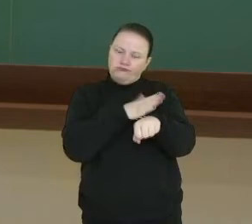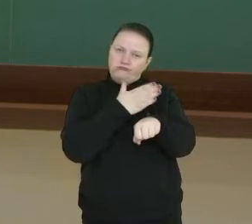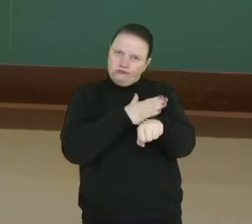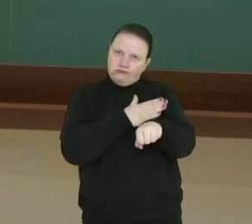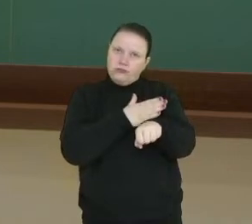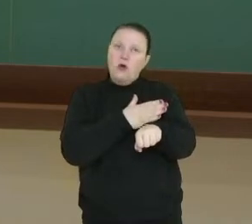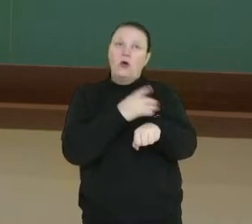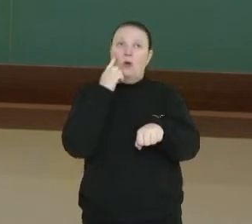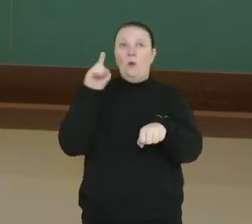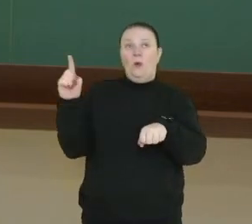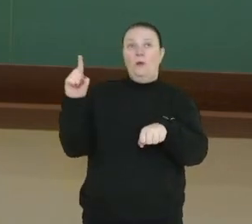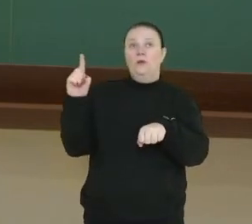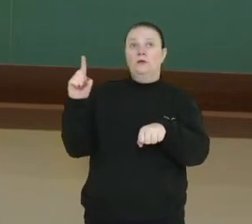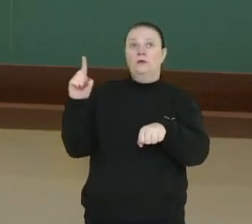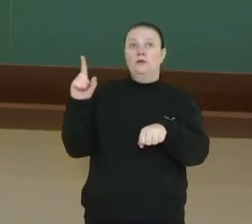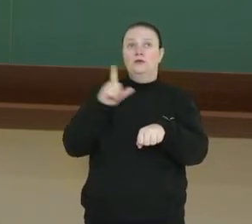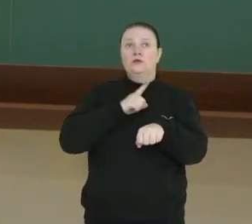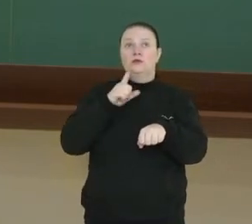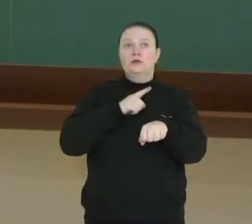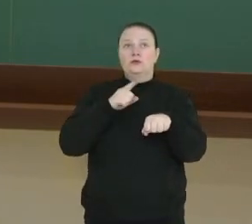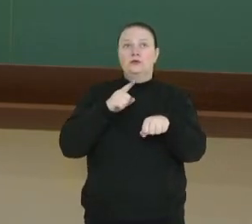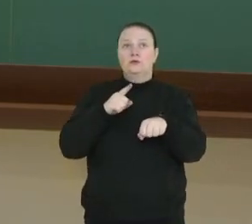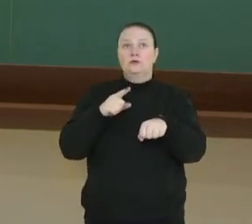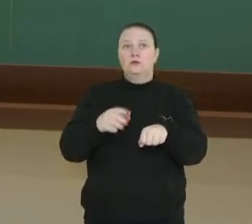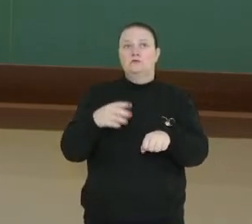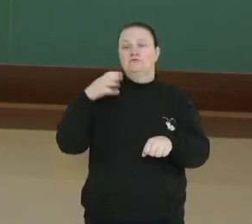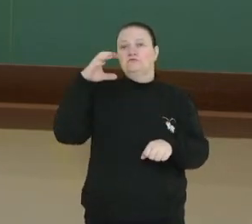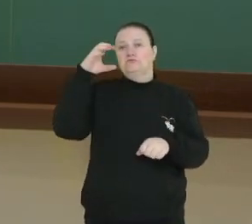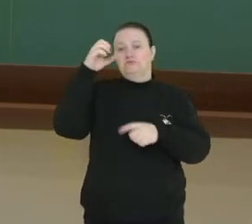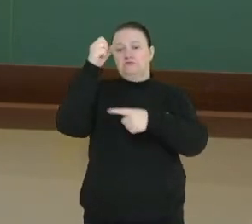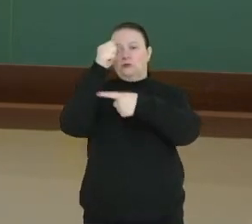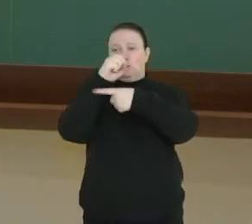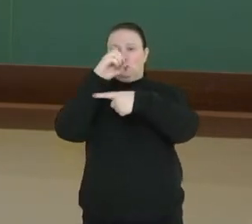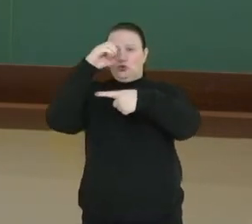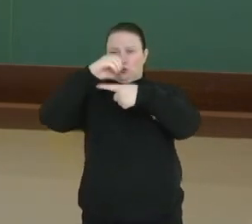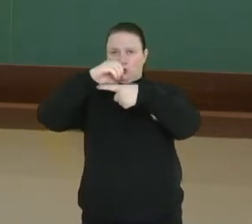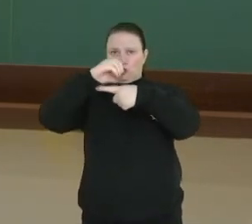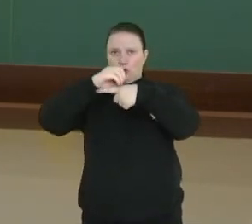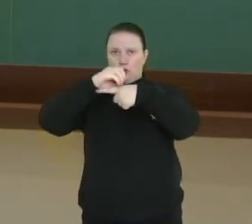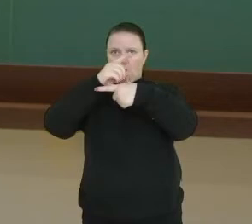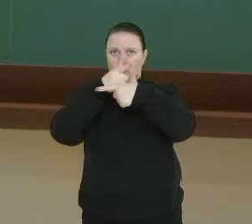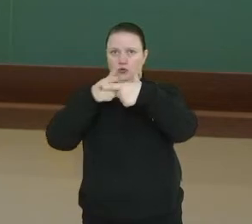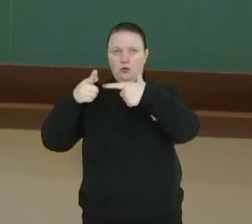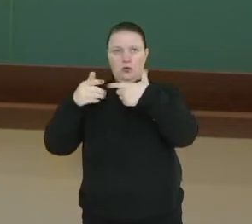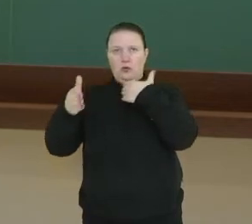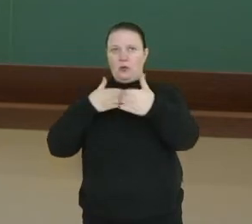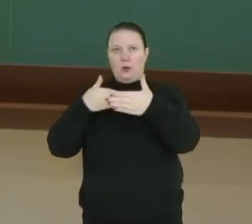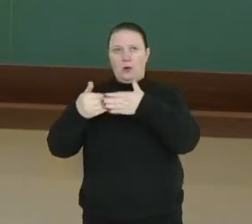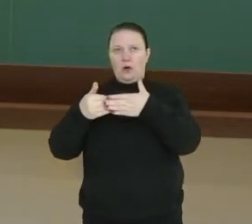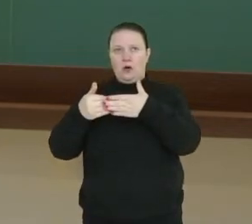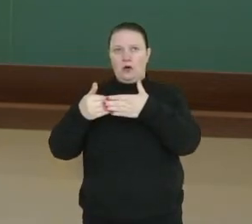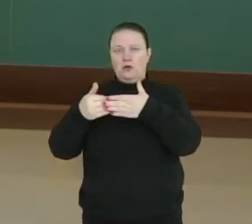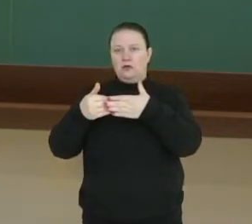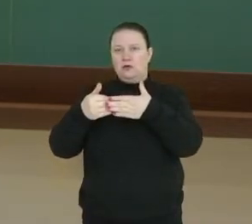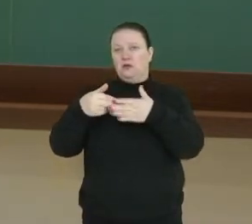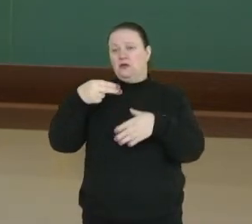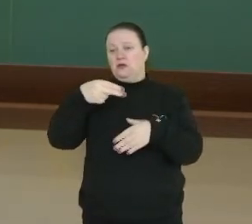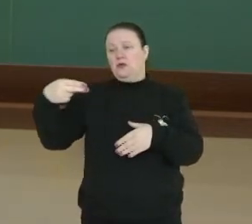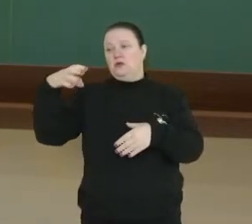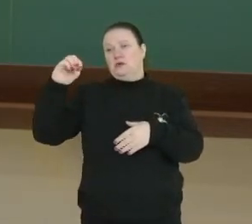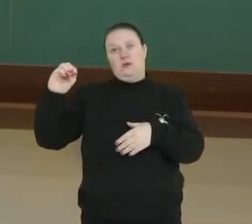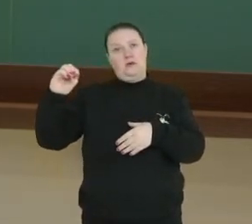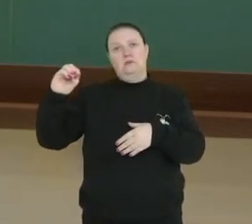continha, vimos que no numerador deu 0, 0 dividido por qualquer número que não seja o 0 é 0,